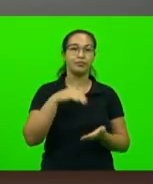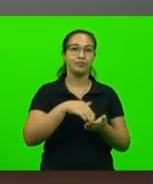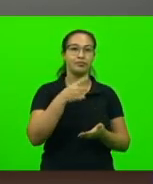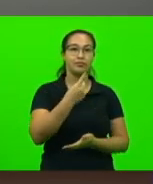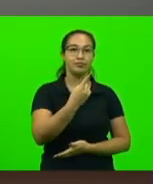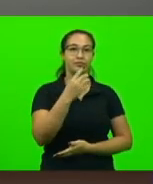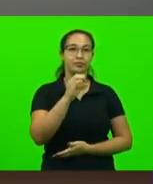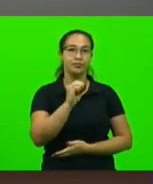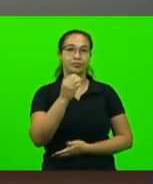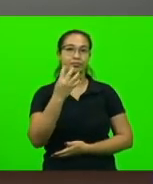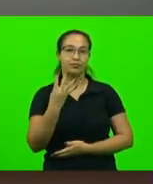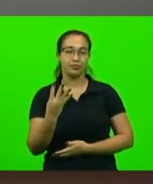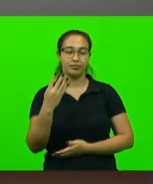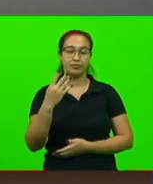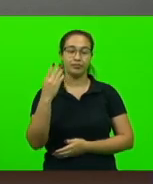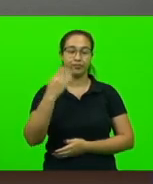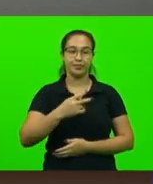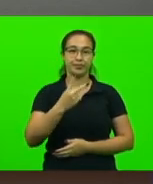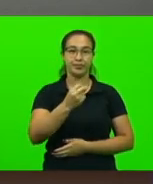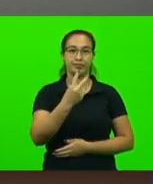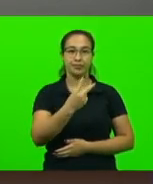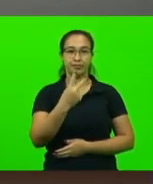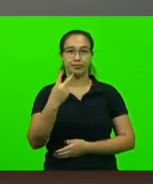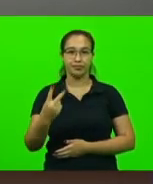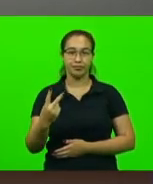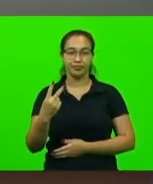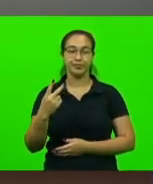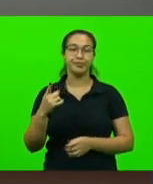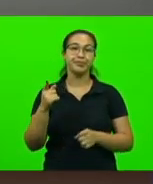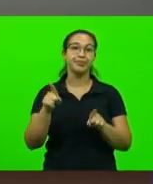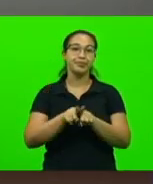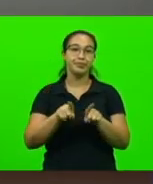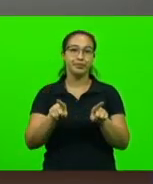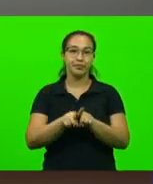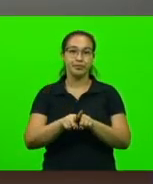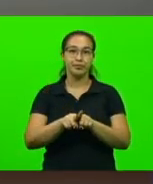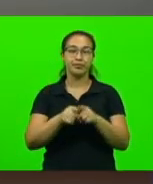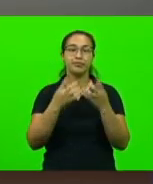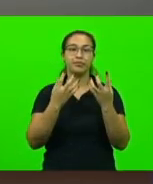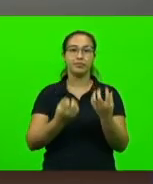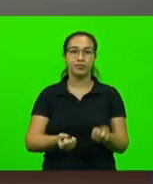96 a 104/2022. O senhor presidente deferiu ainda os requerimentos números